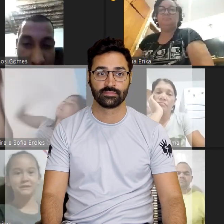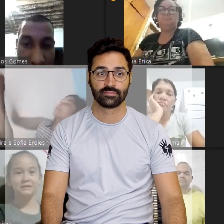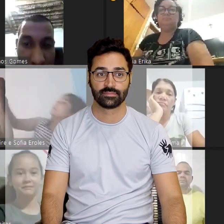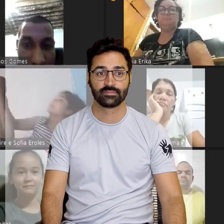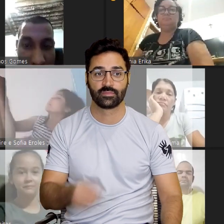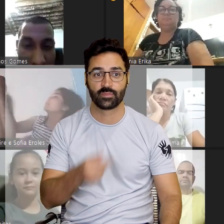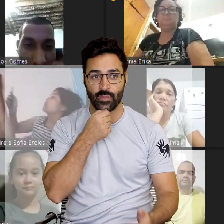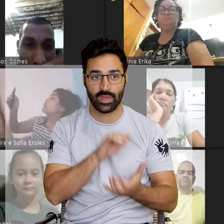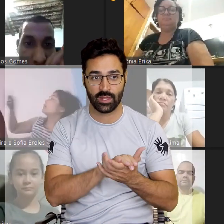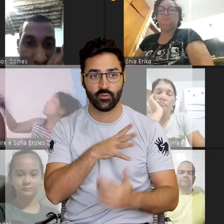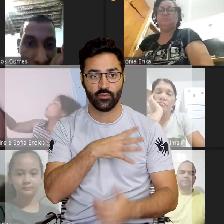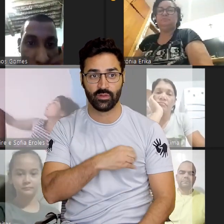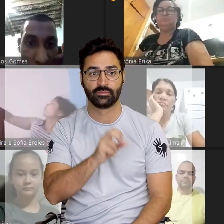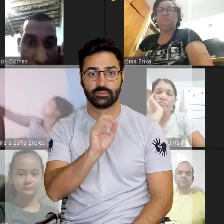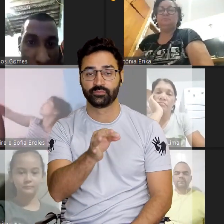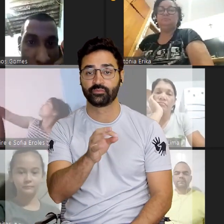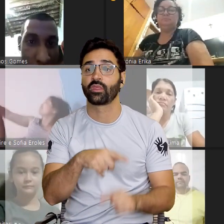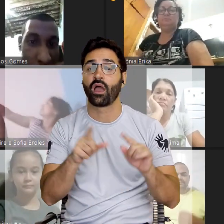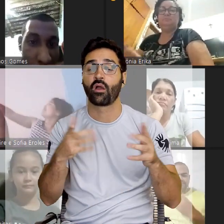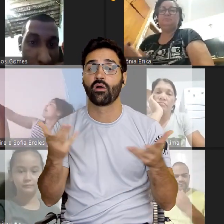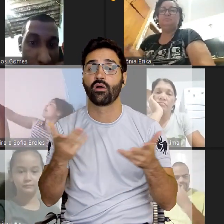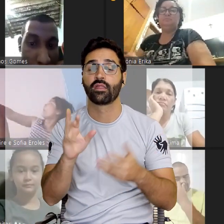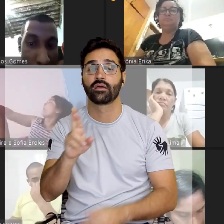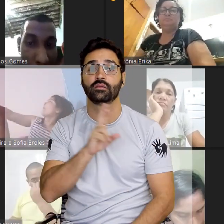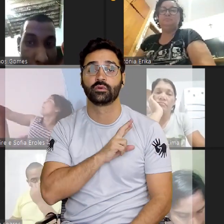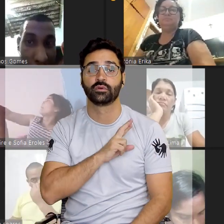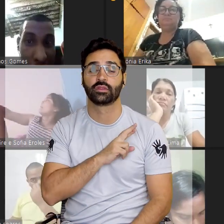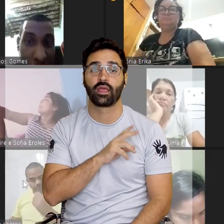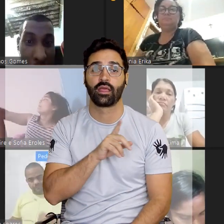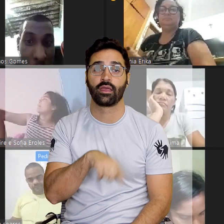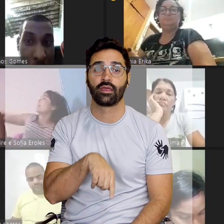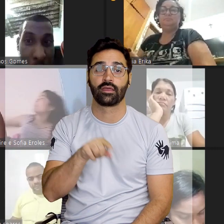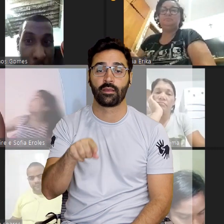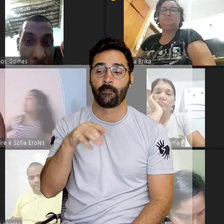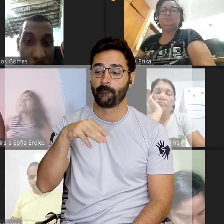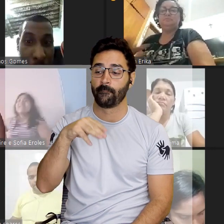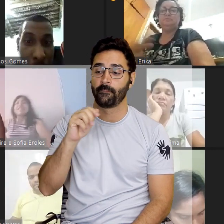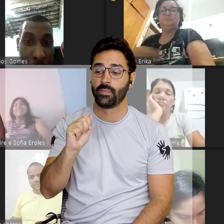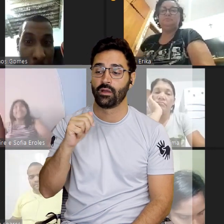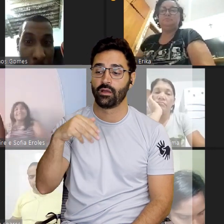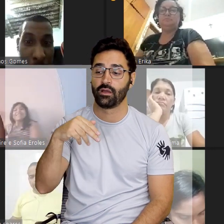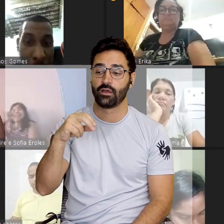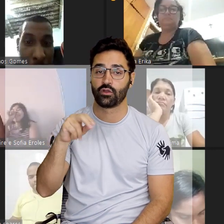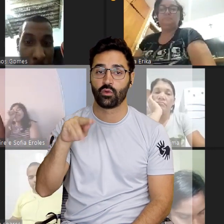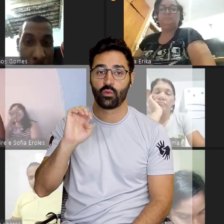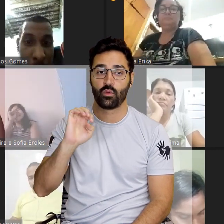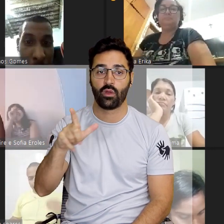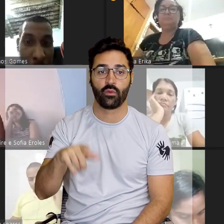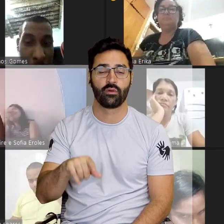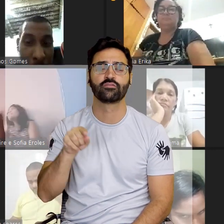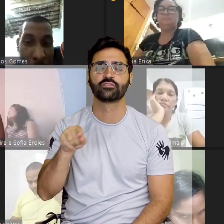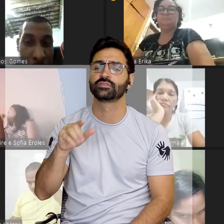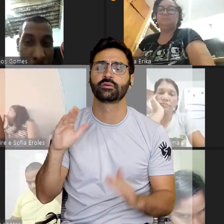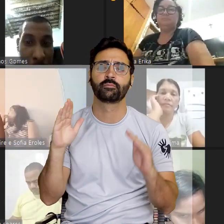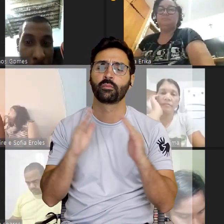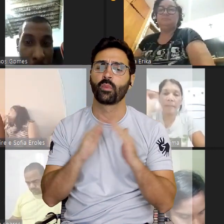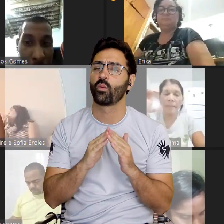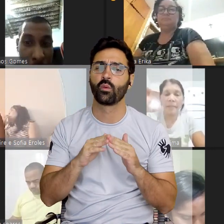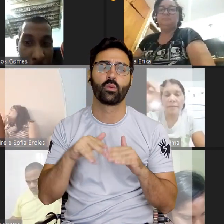Ótimo. Agora quem vai me responder essa pergunta é o Manuel. Manuel, com quem você mora?